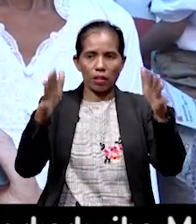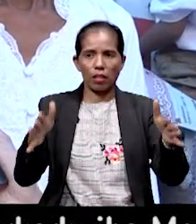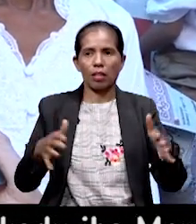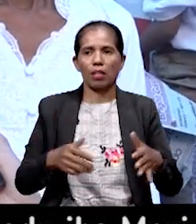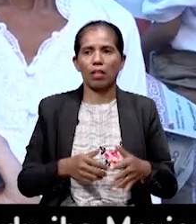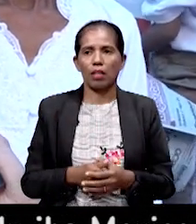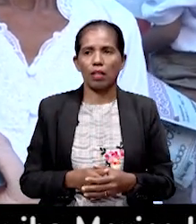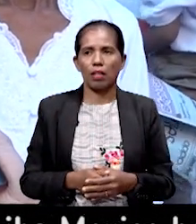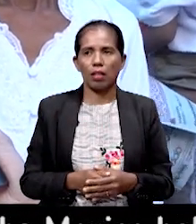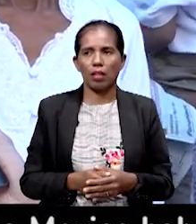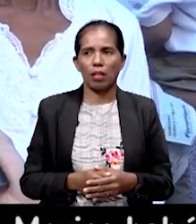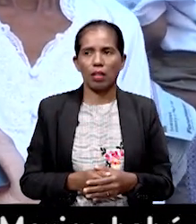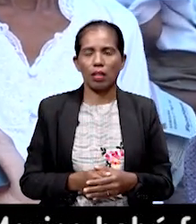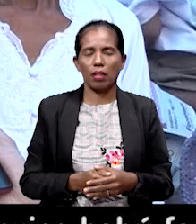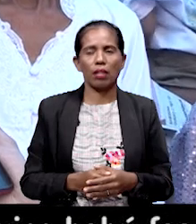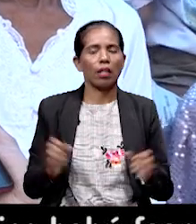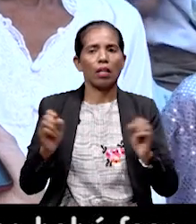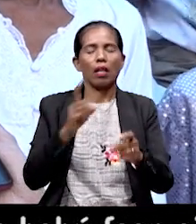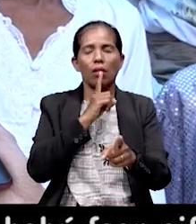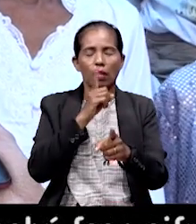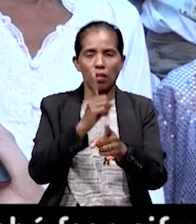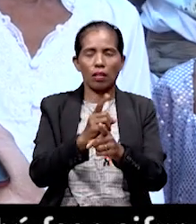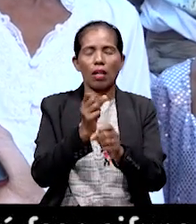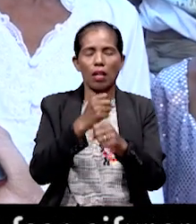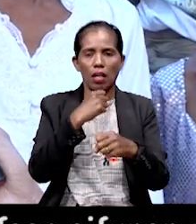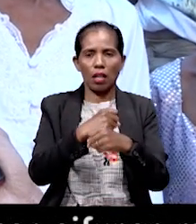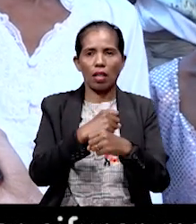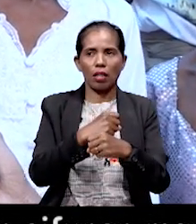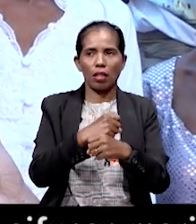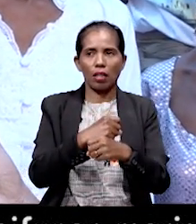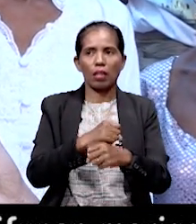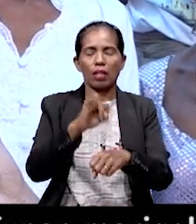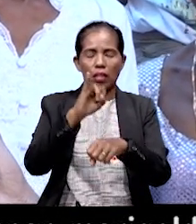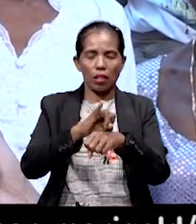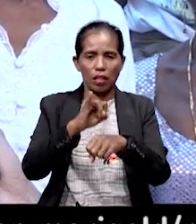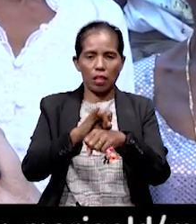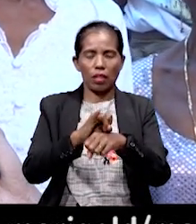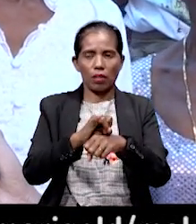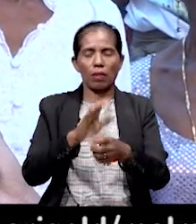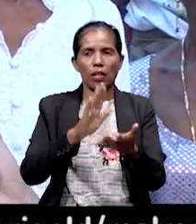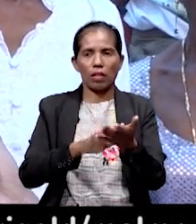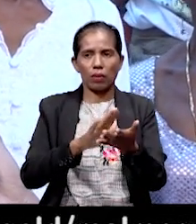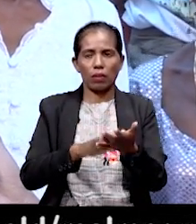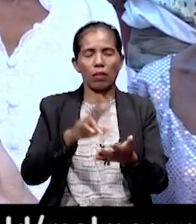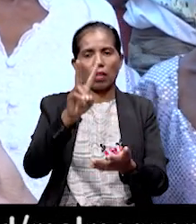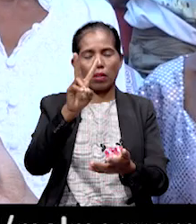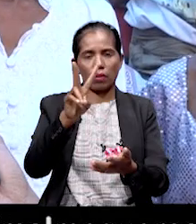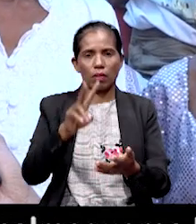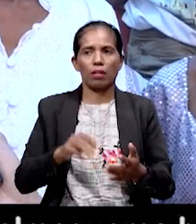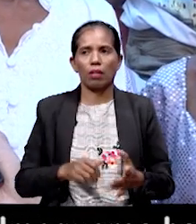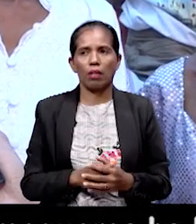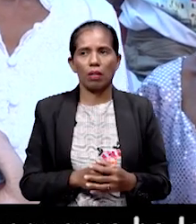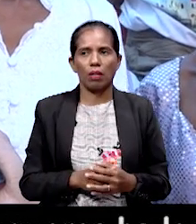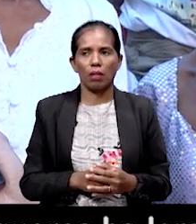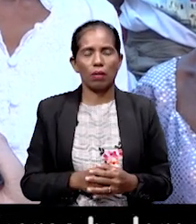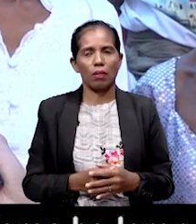hotali igreja mata ne la los hari ke so igreja o mamuting o skola rua umatale ne hansa para